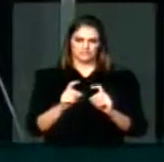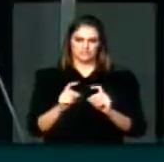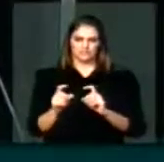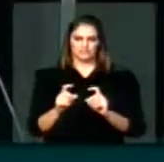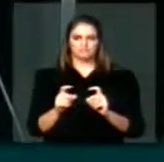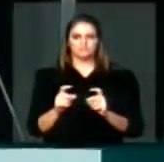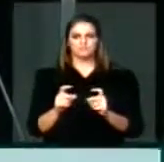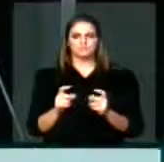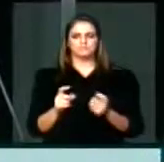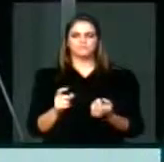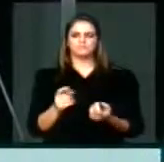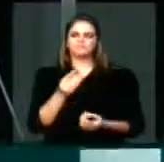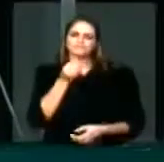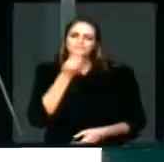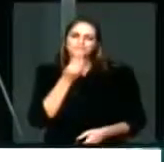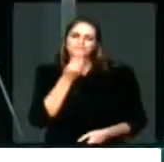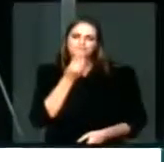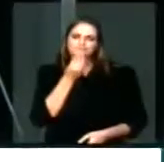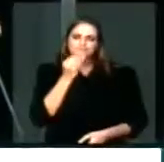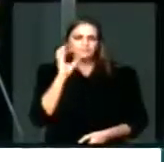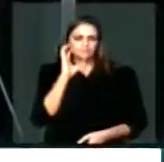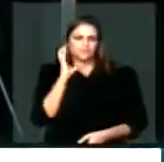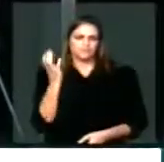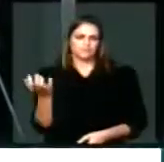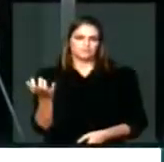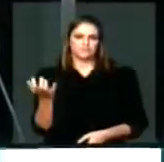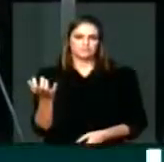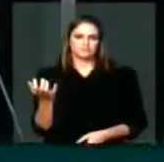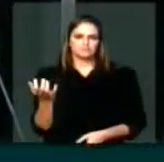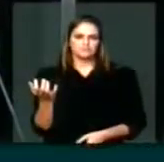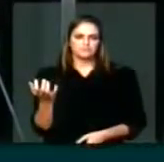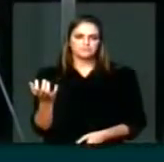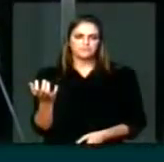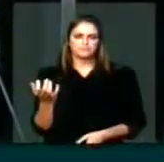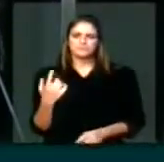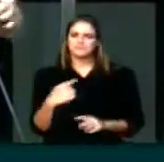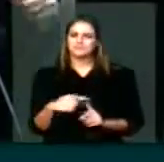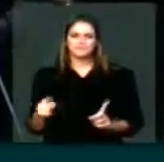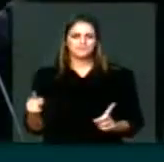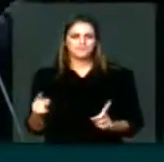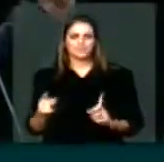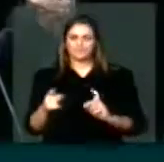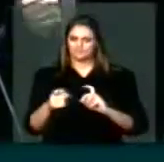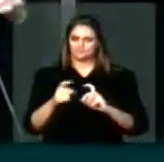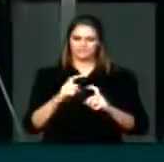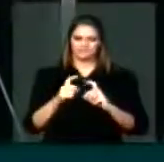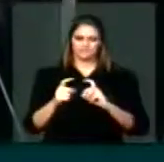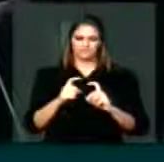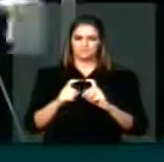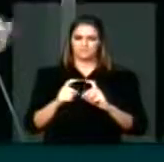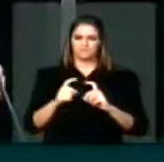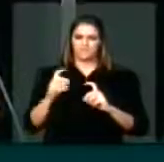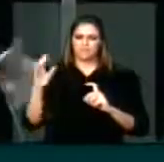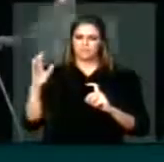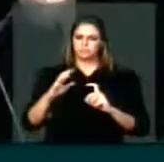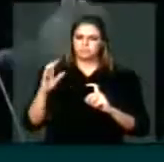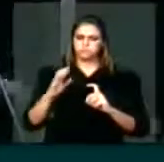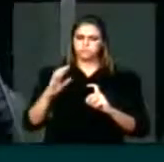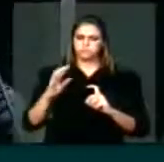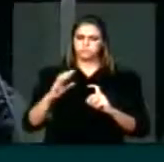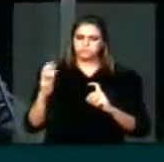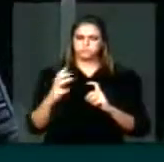podem ajudar na resolução dos problemas, elas também sofrem essa influência de concepção de